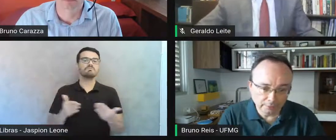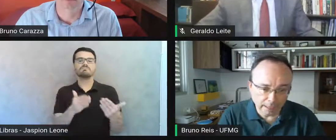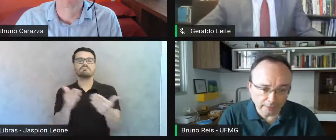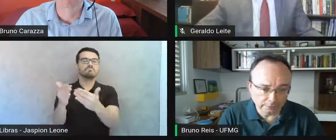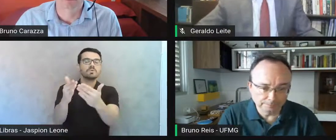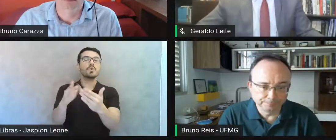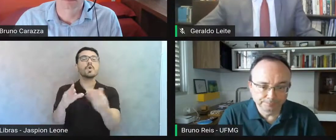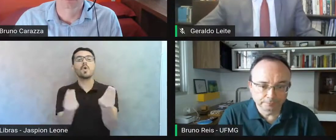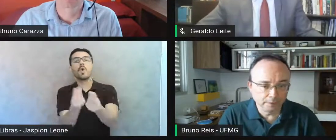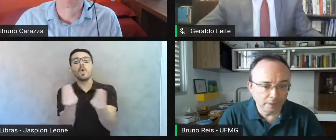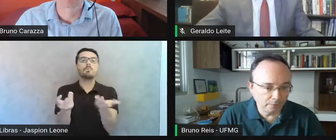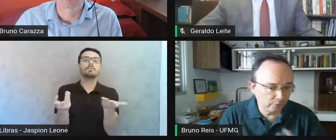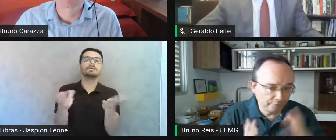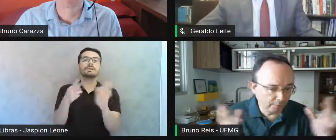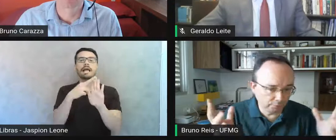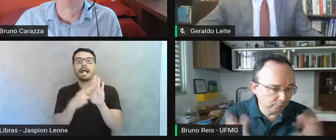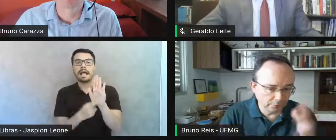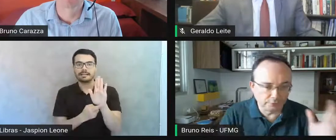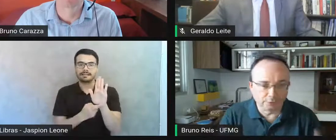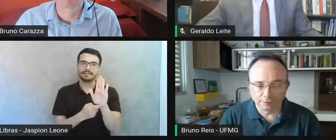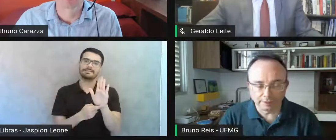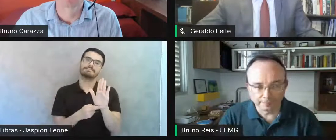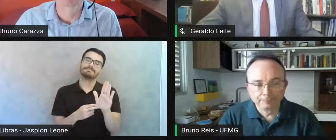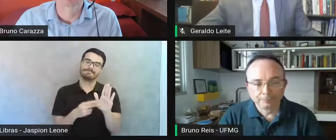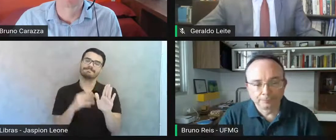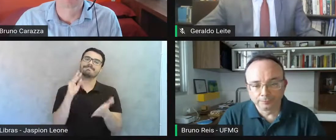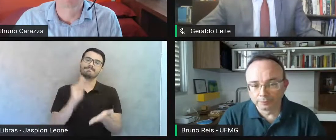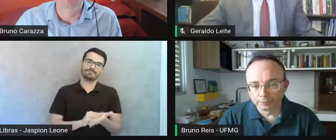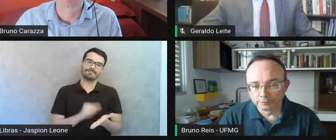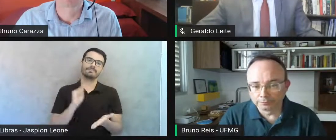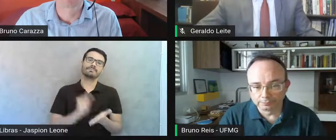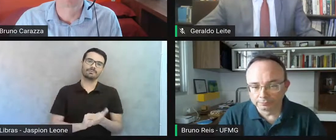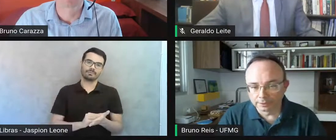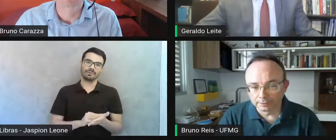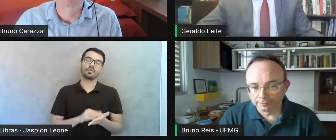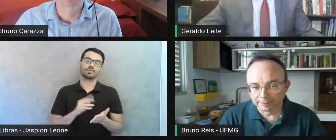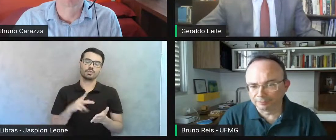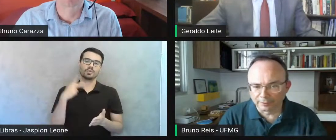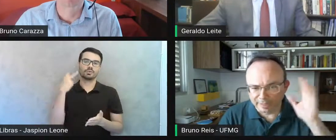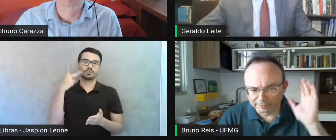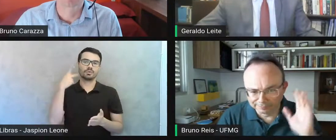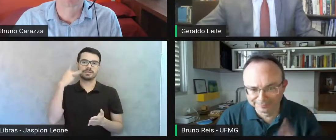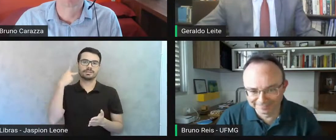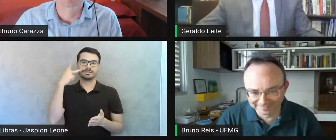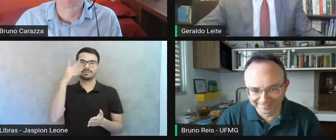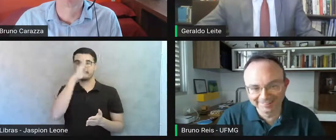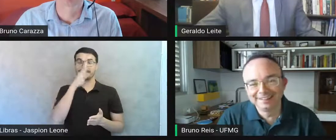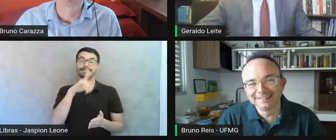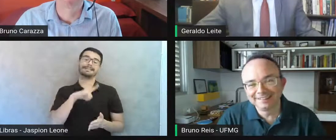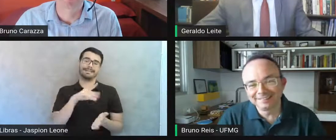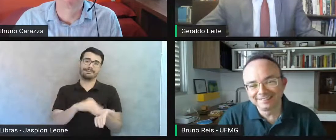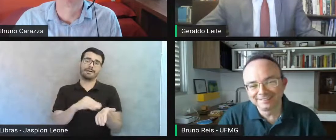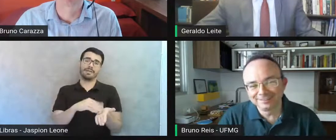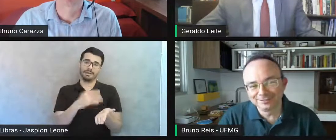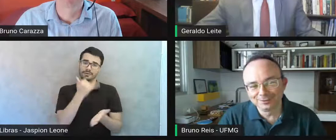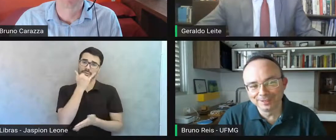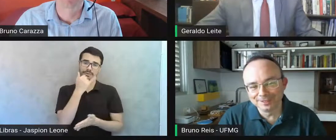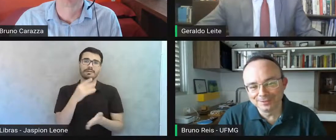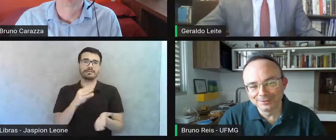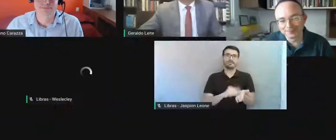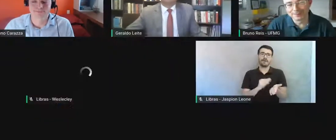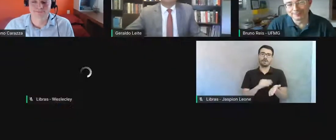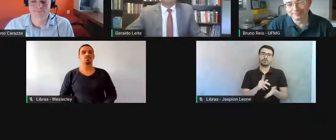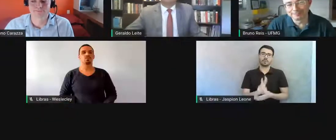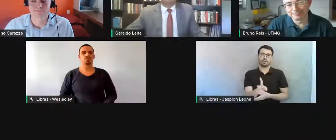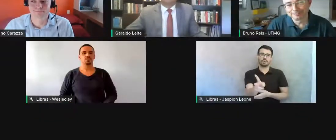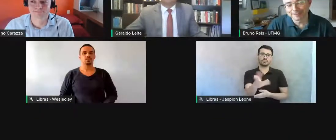quer regulá-los. E é isso que faltou na nossa conversa. Um pouco. Tem faltado. Desde o